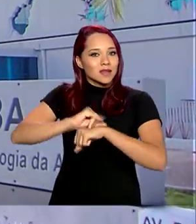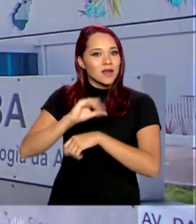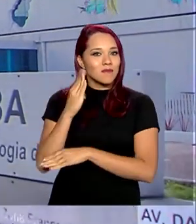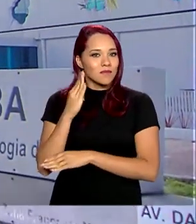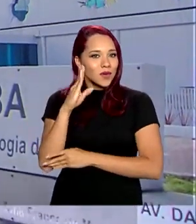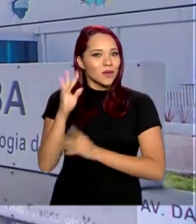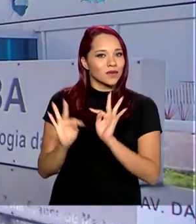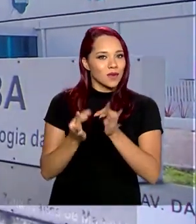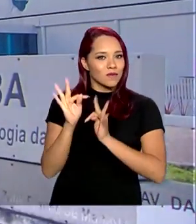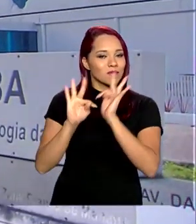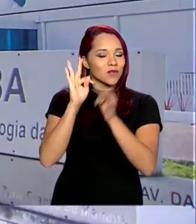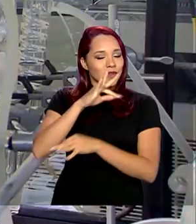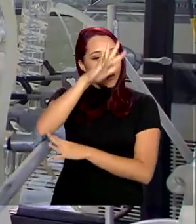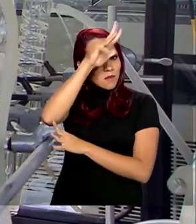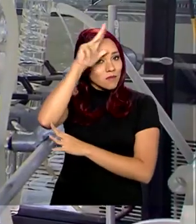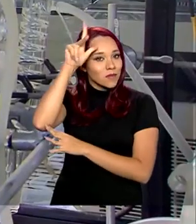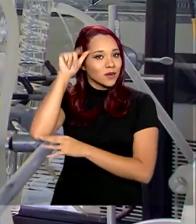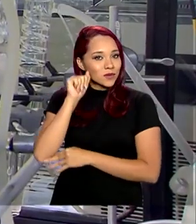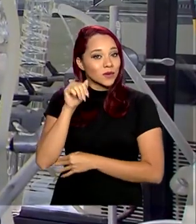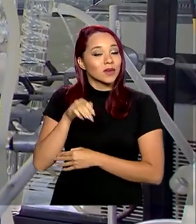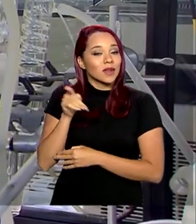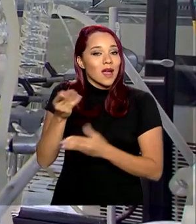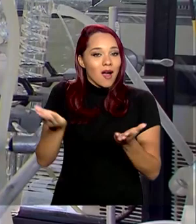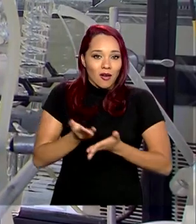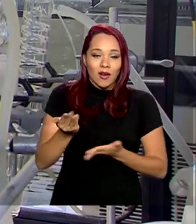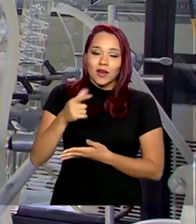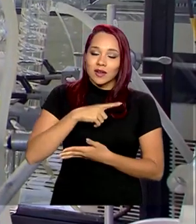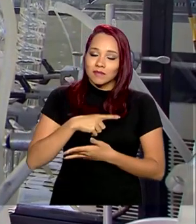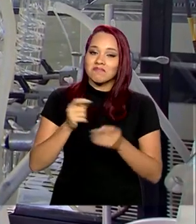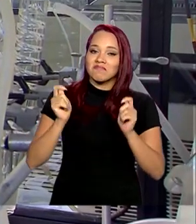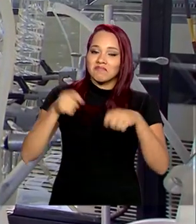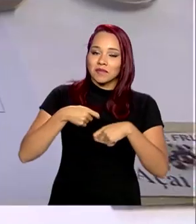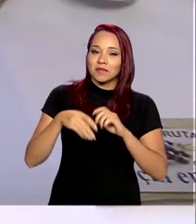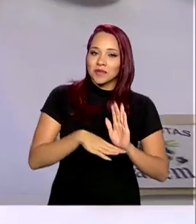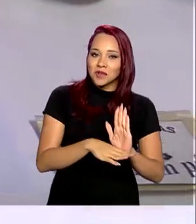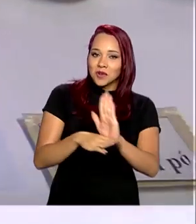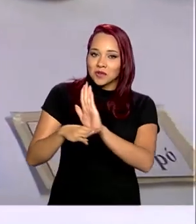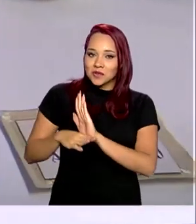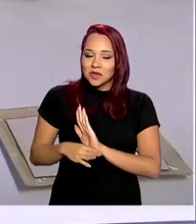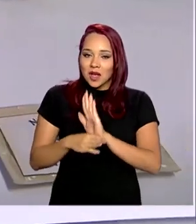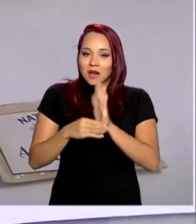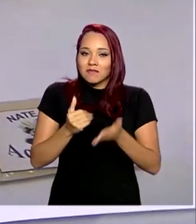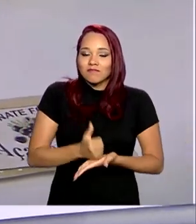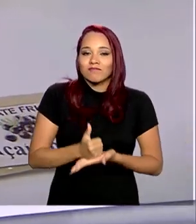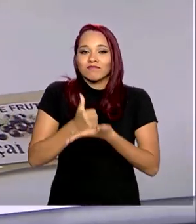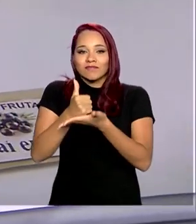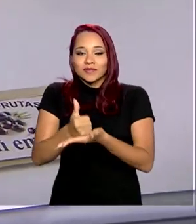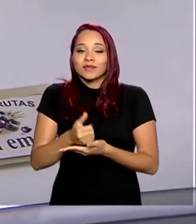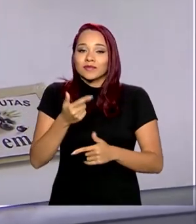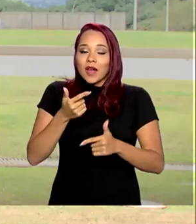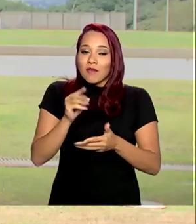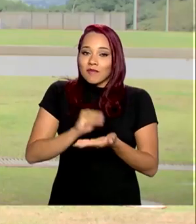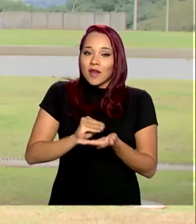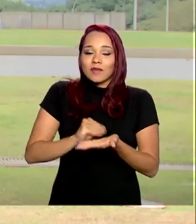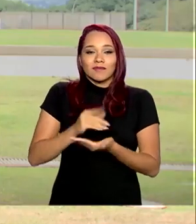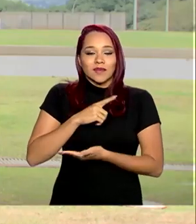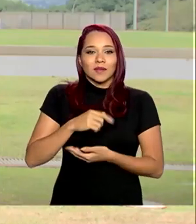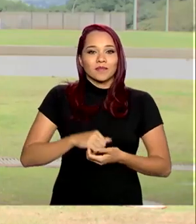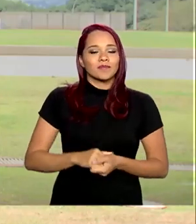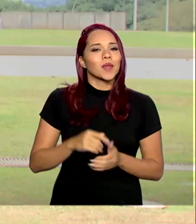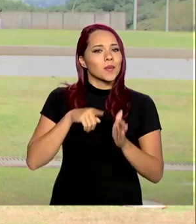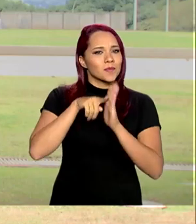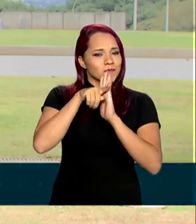Biotecnologia da Amazônia, que agora tem condições de ajudar a suprir a demanda nacional. A